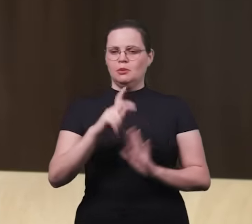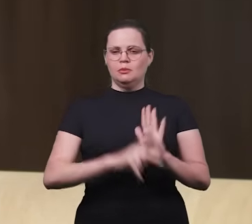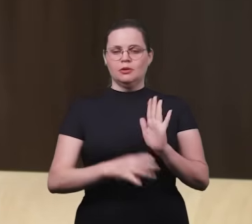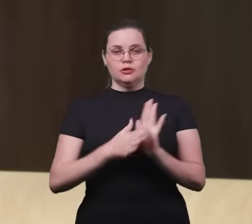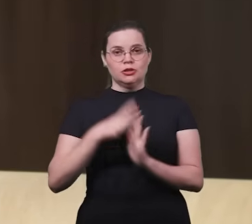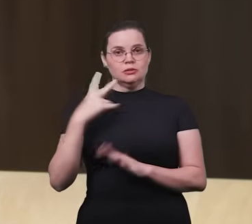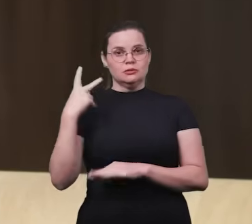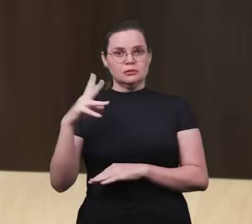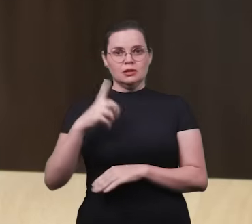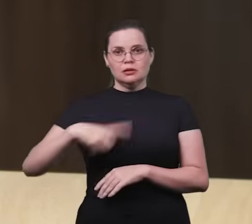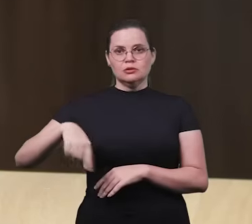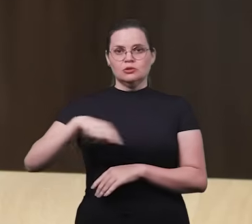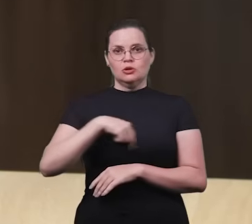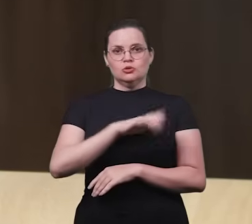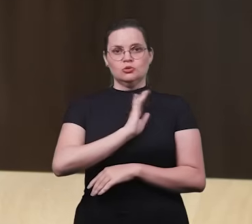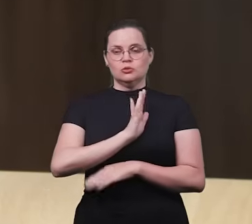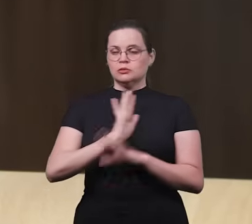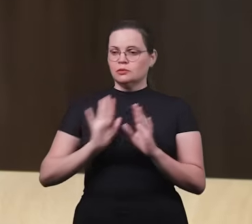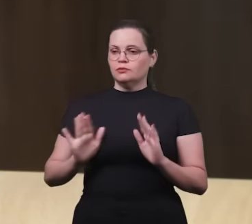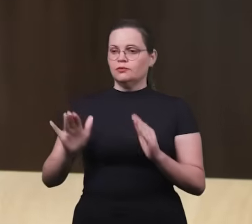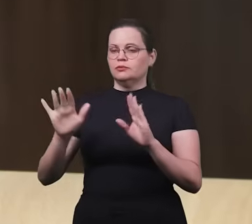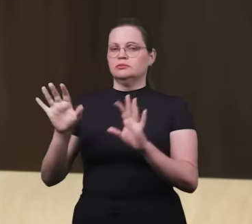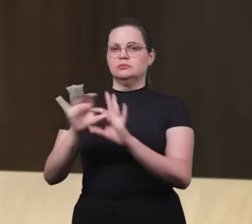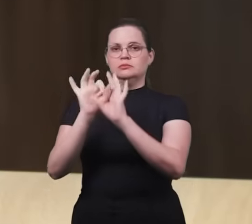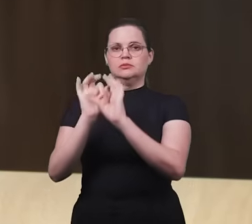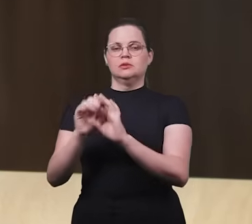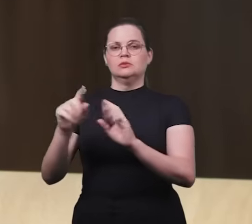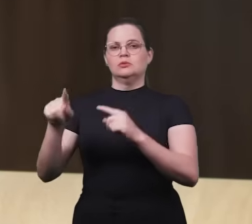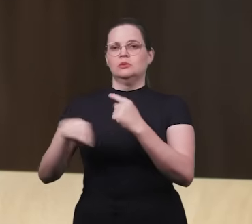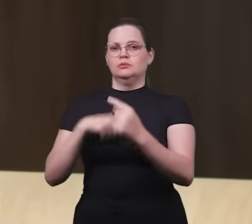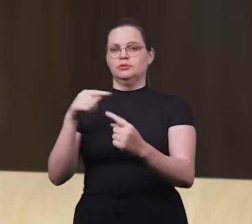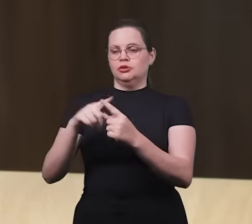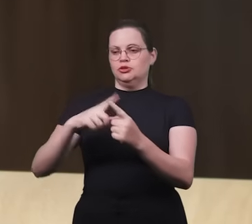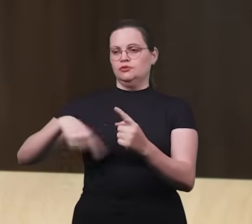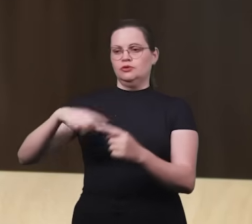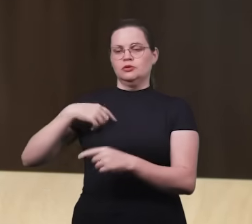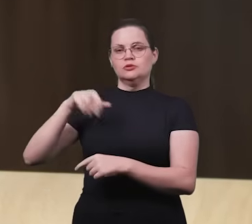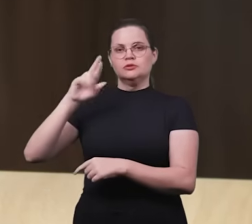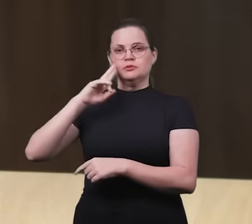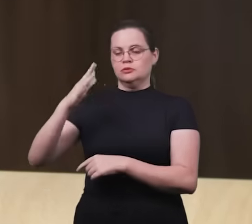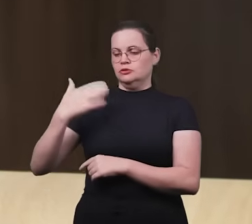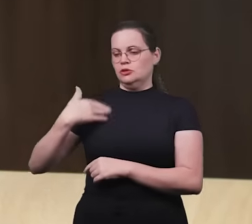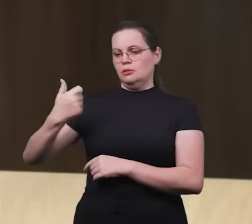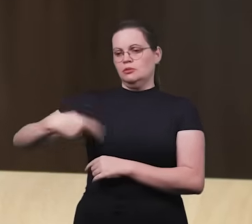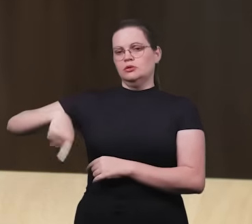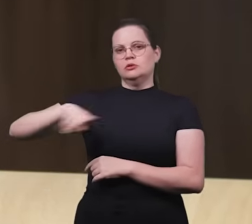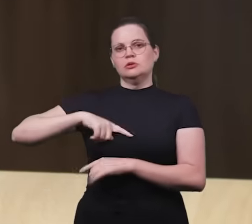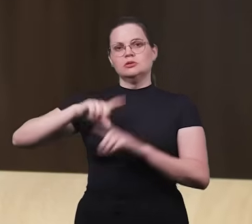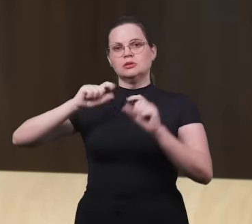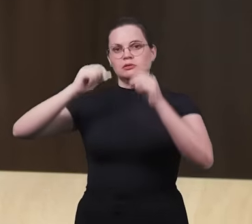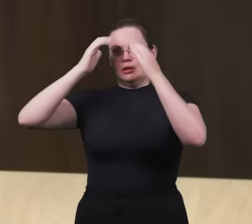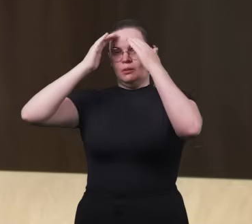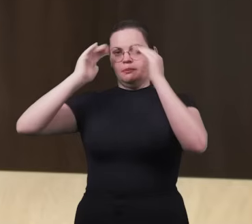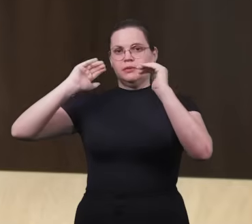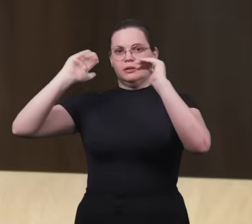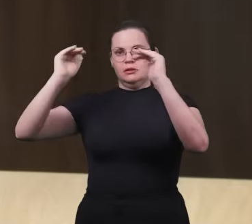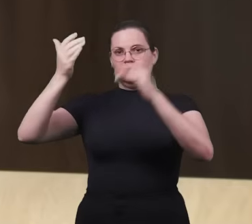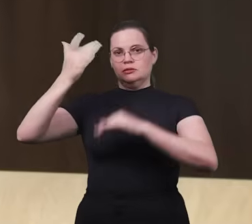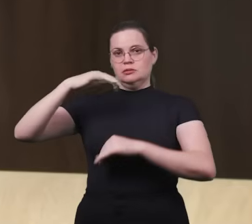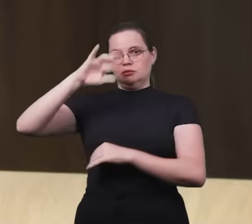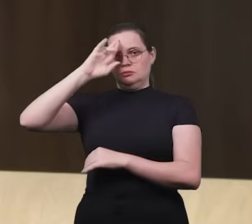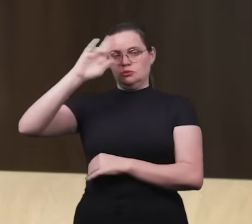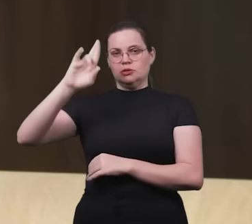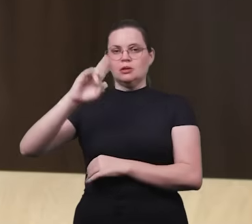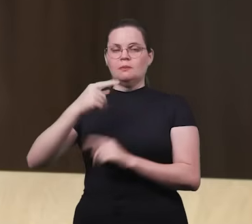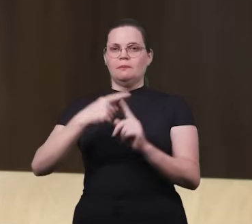tem que estar voltado para o nosso chamado, para o nosso propósito, que é justamente estarmos obedecendo